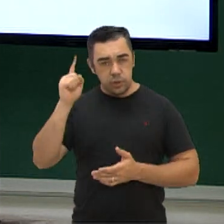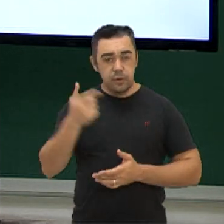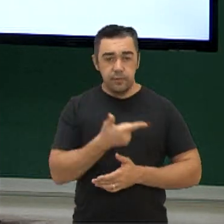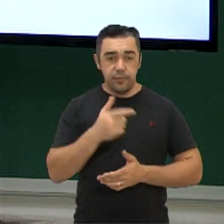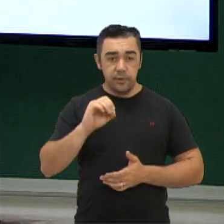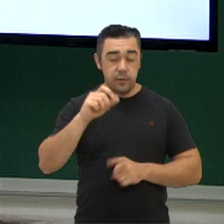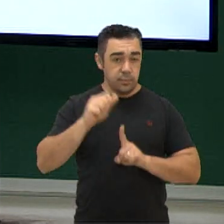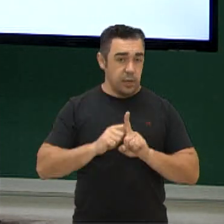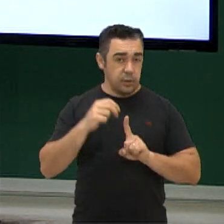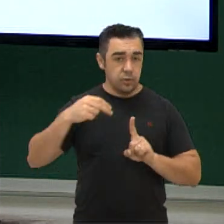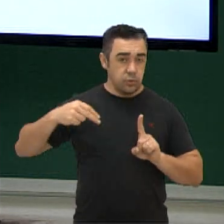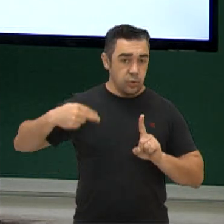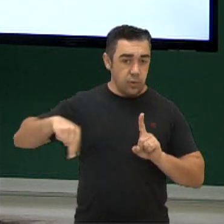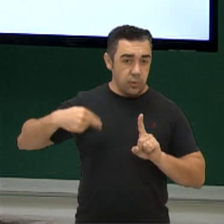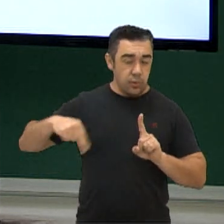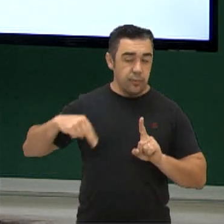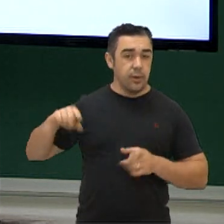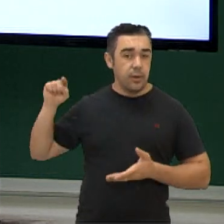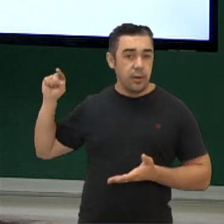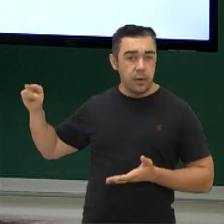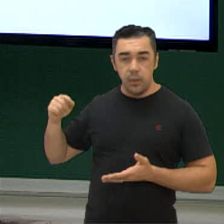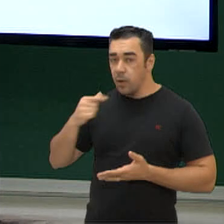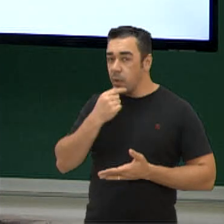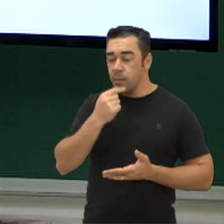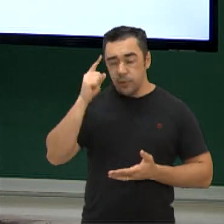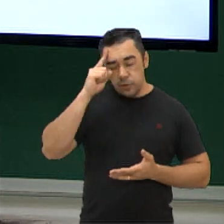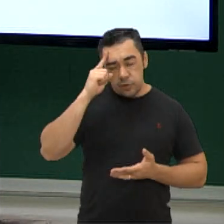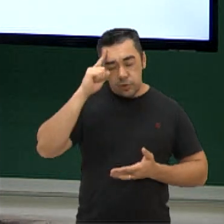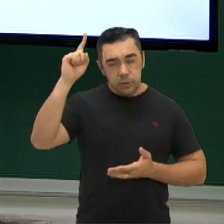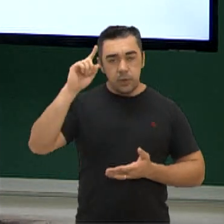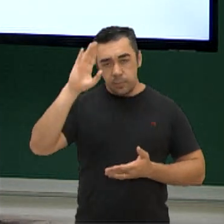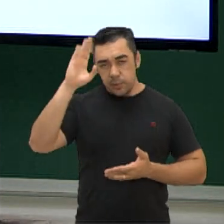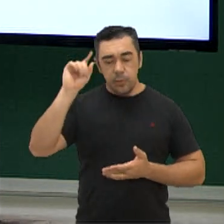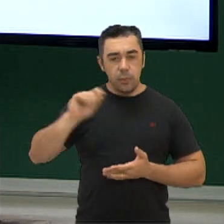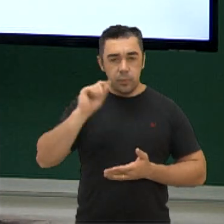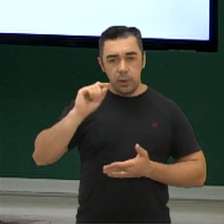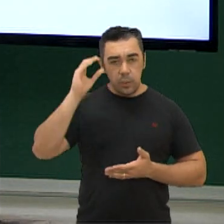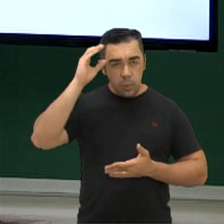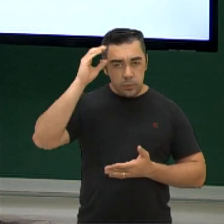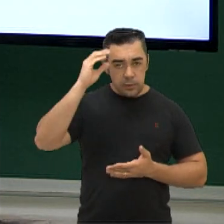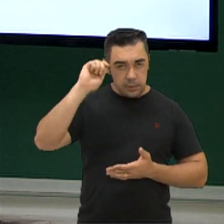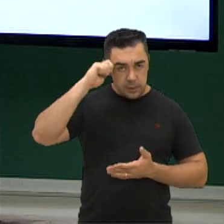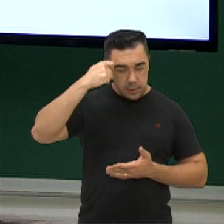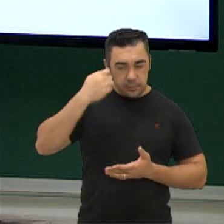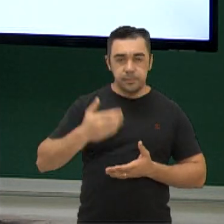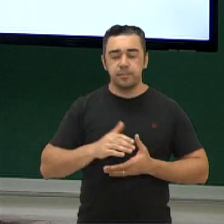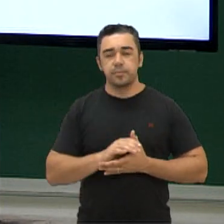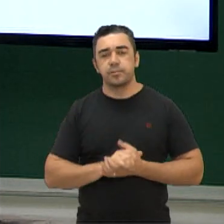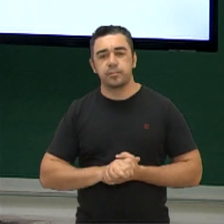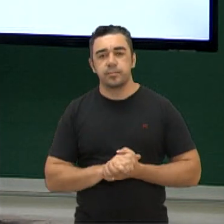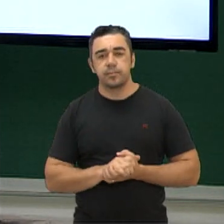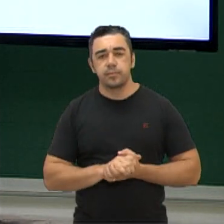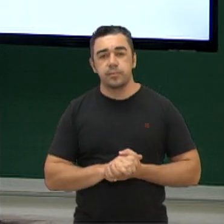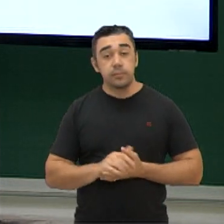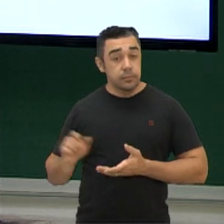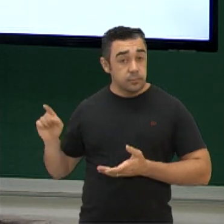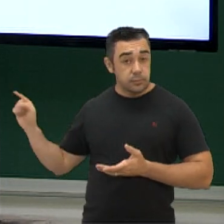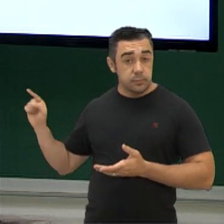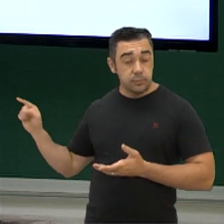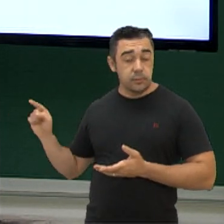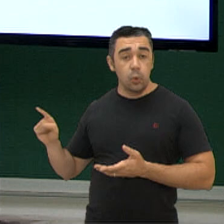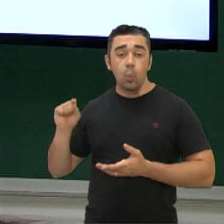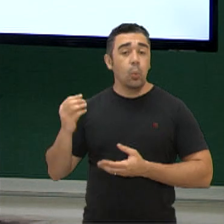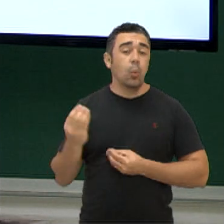de novembro, dia da morte de Zumbi dos Palmares, como Dia Nacional da Consciência Negra. Aqui um pouco sobre a escravidão